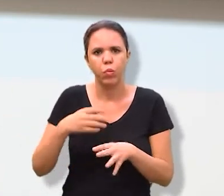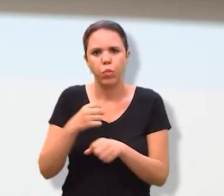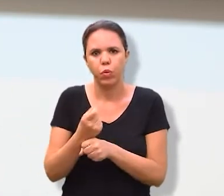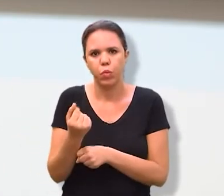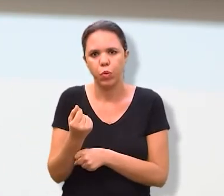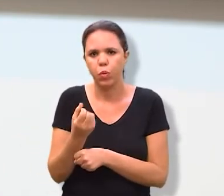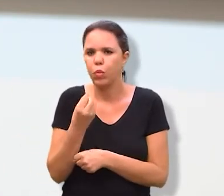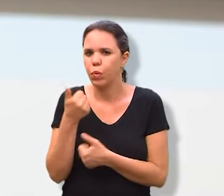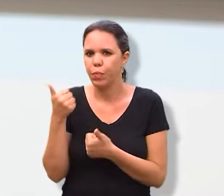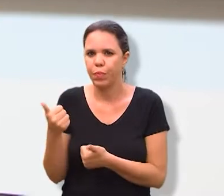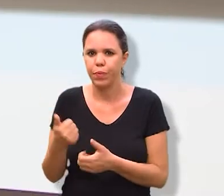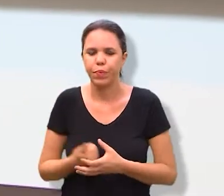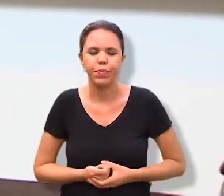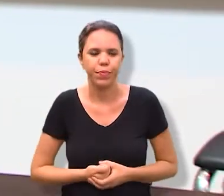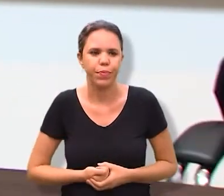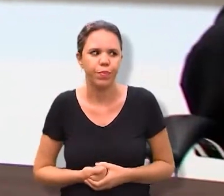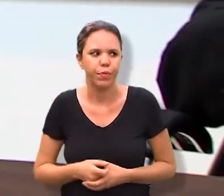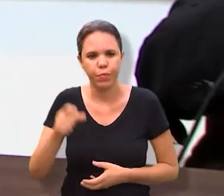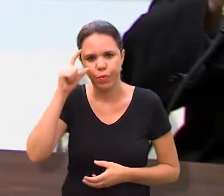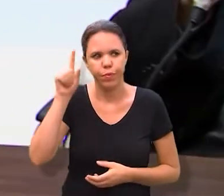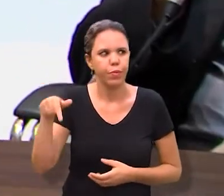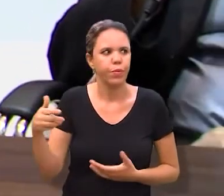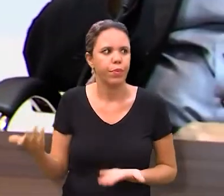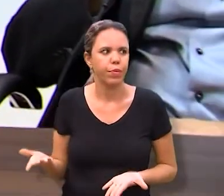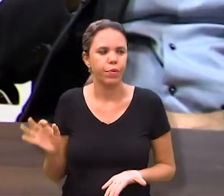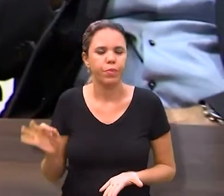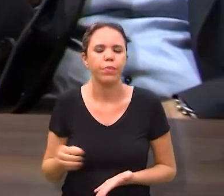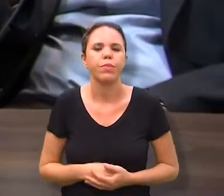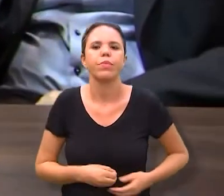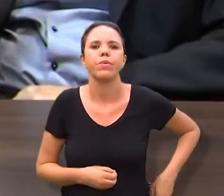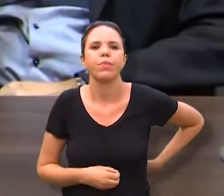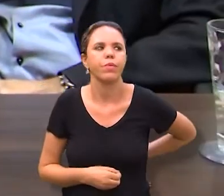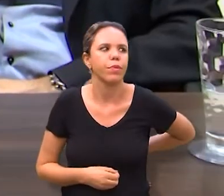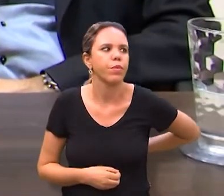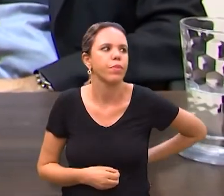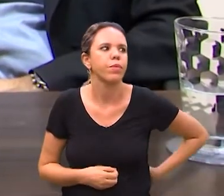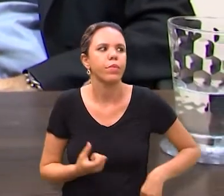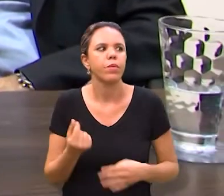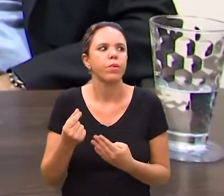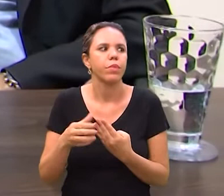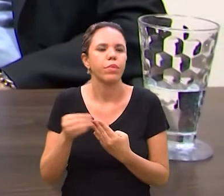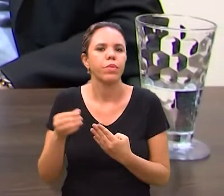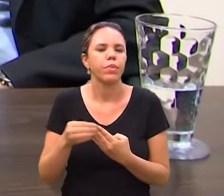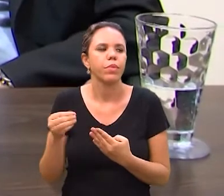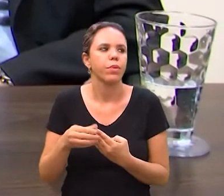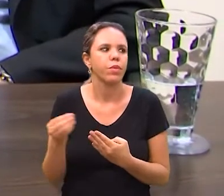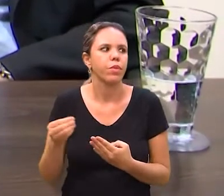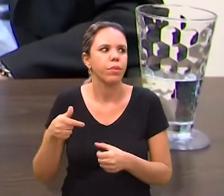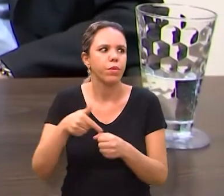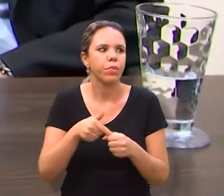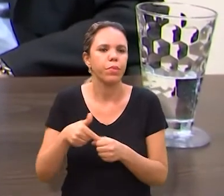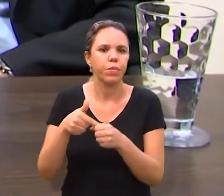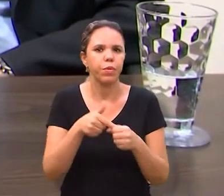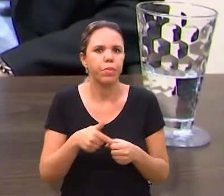consultor financeiro. Rinaldo, tudo bem? Tudo bem, Michel, e com você? Tudo jóia. Rinaldo, alta do dólar, alta